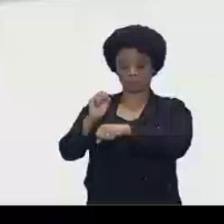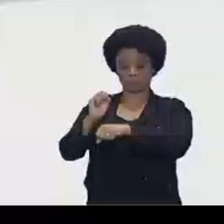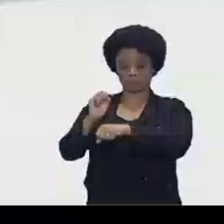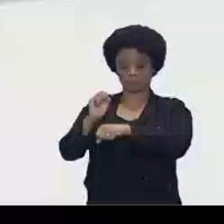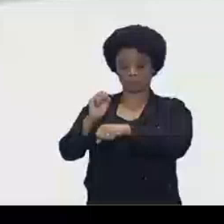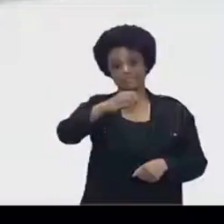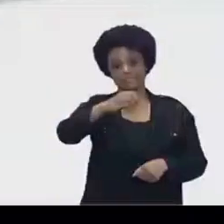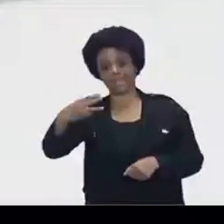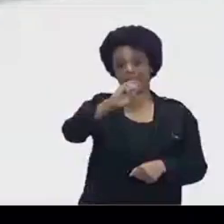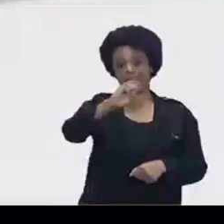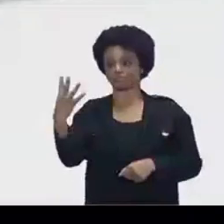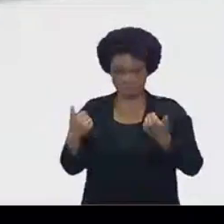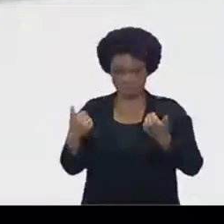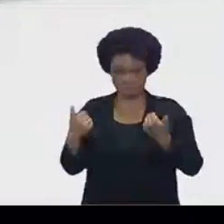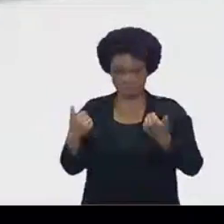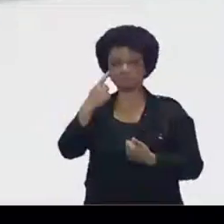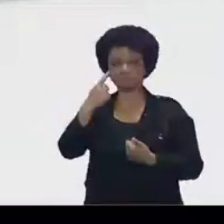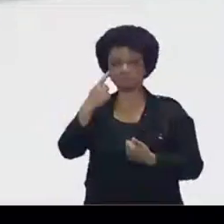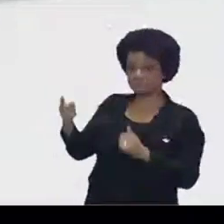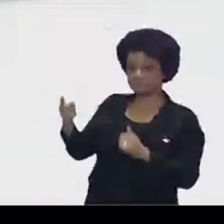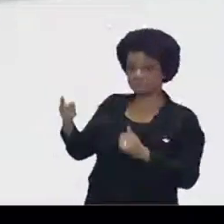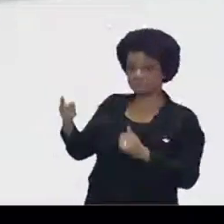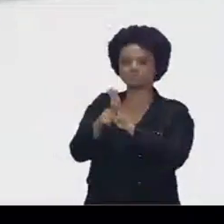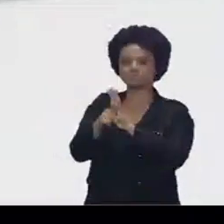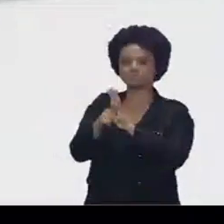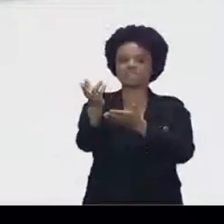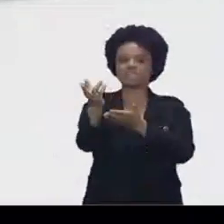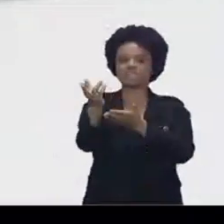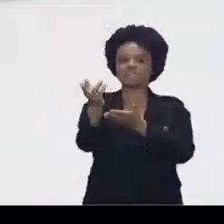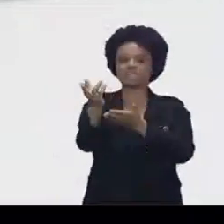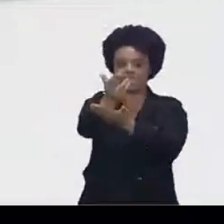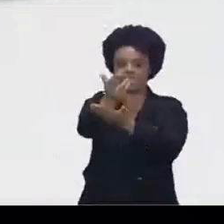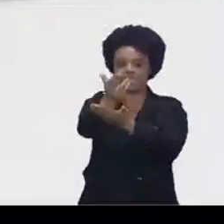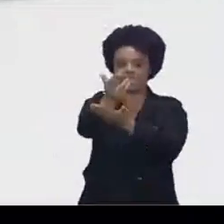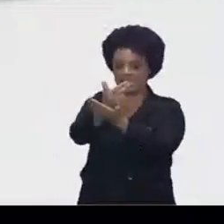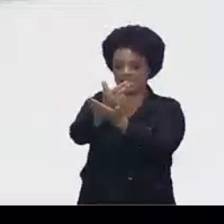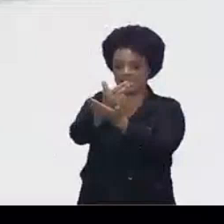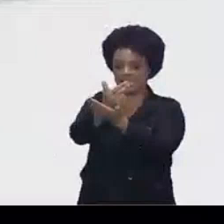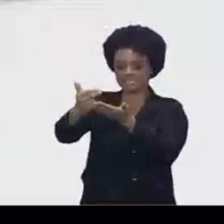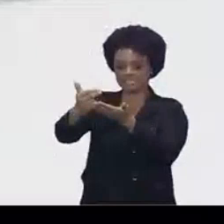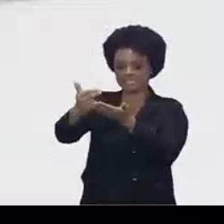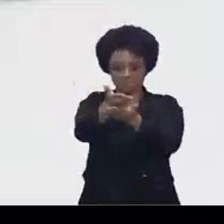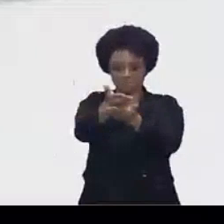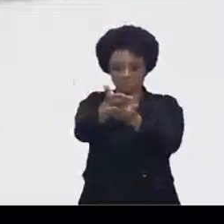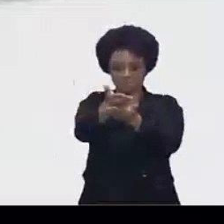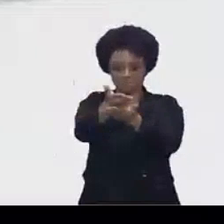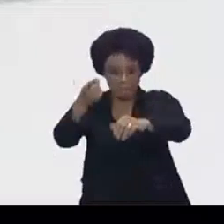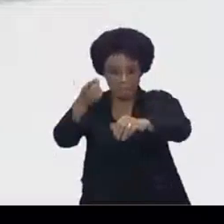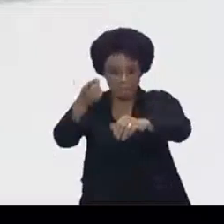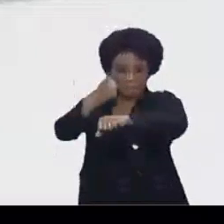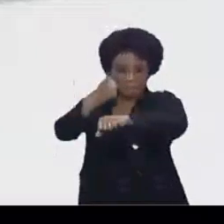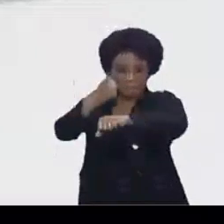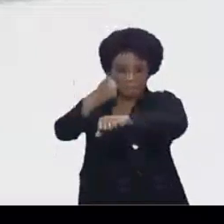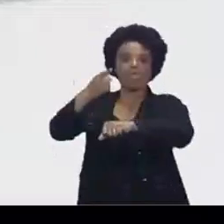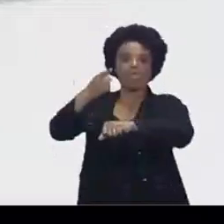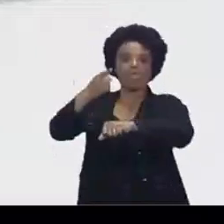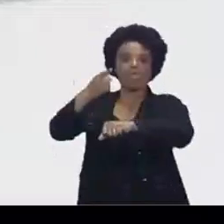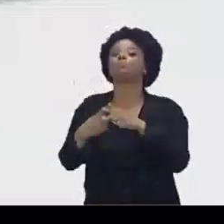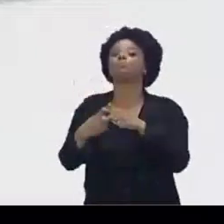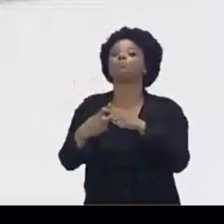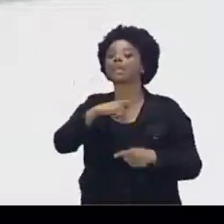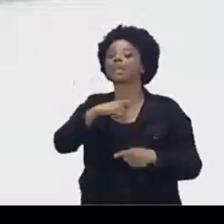S4. Vocês vão ver que os gráficos de vocês vão ser gráficos muito mais precisos, porque nós vamos ter o